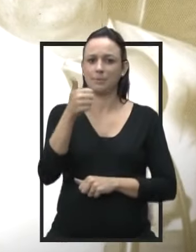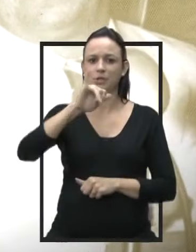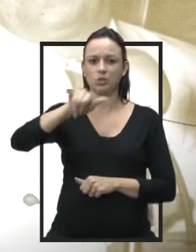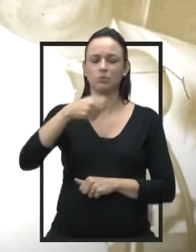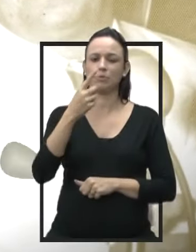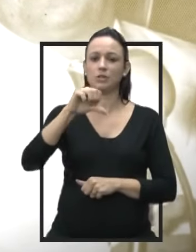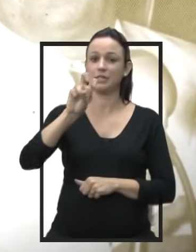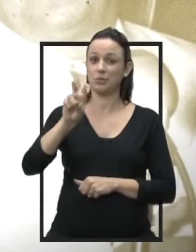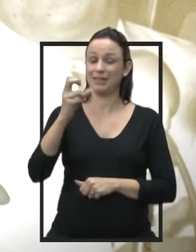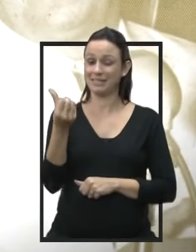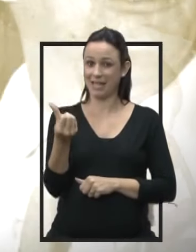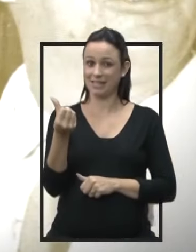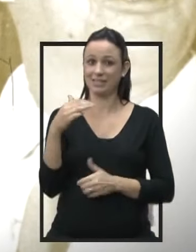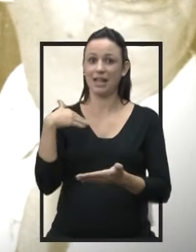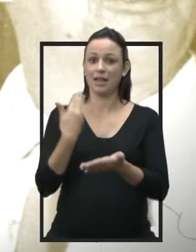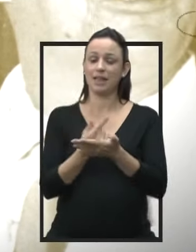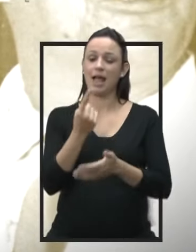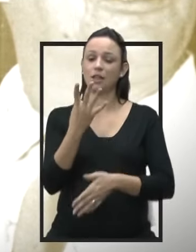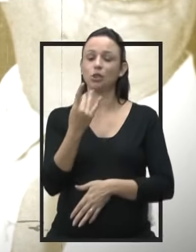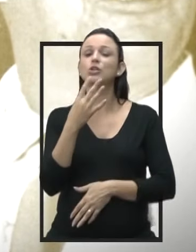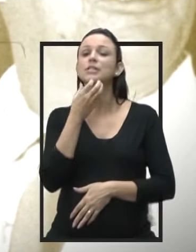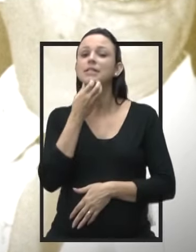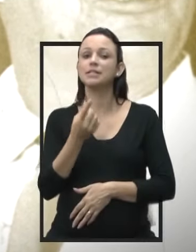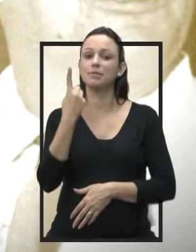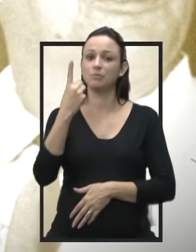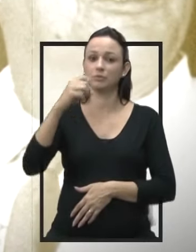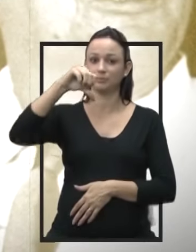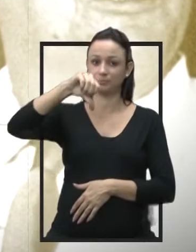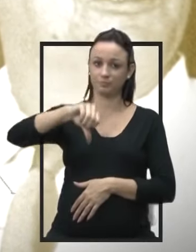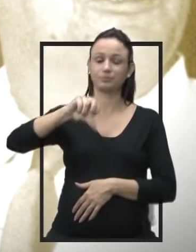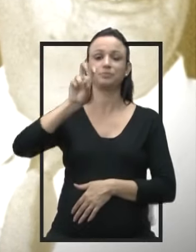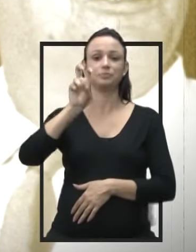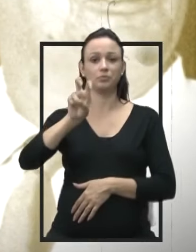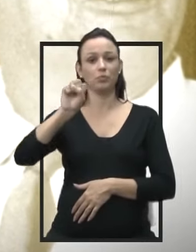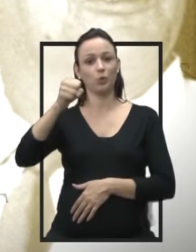de 1956 a 14 de dezembro de